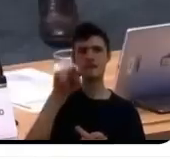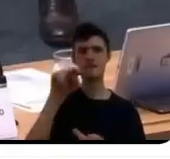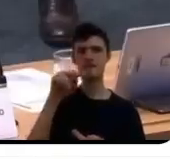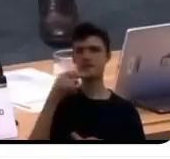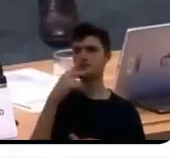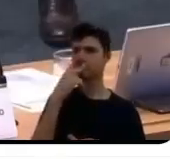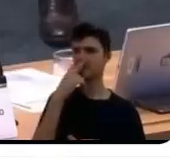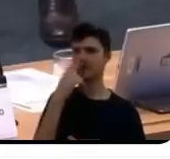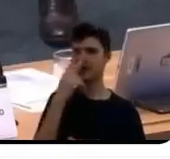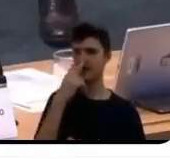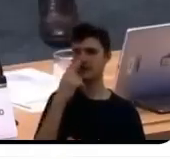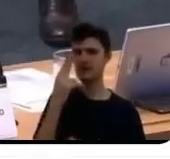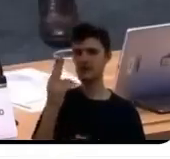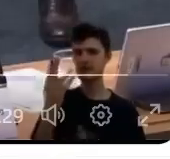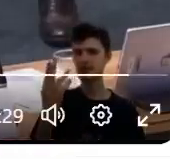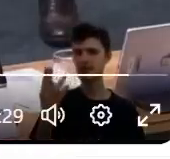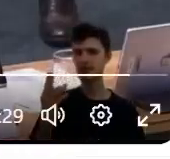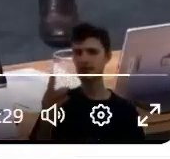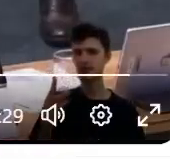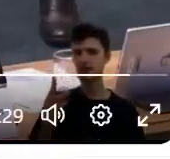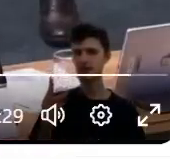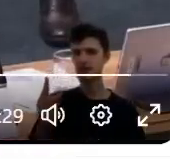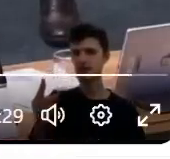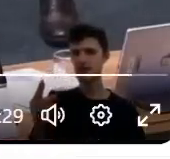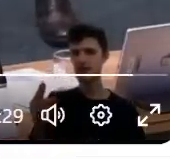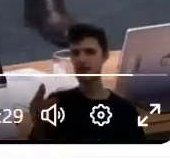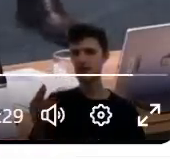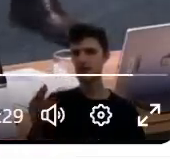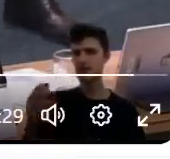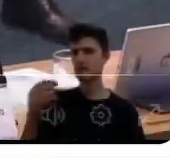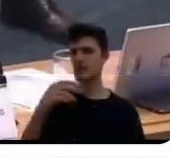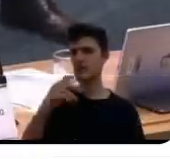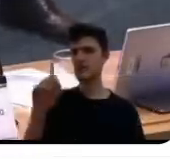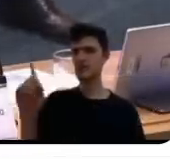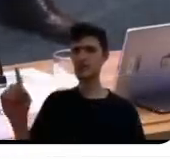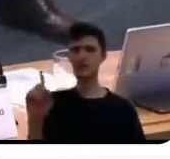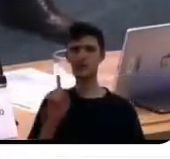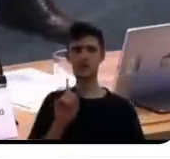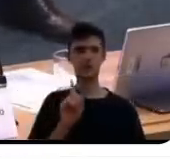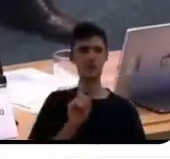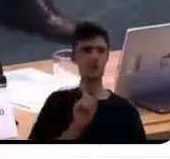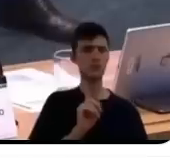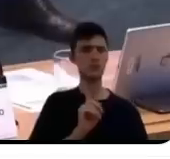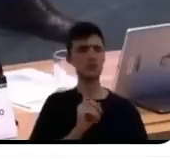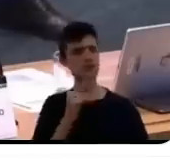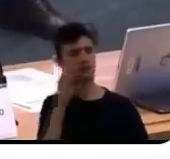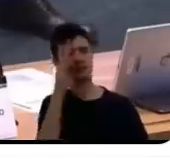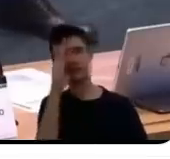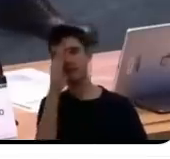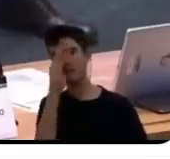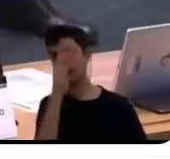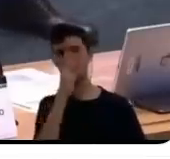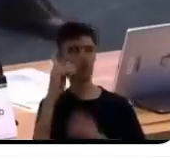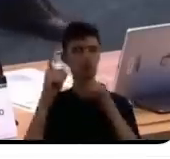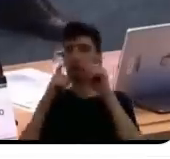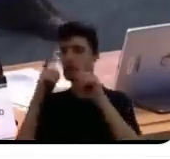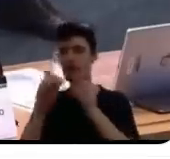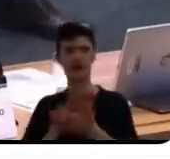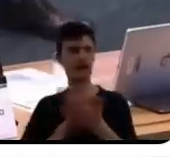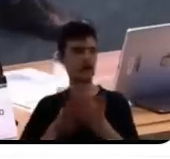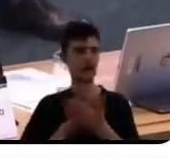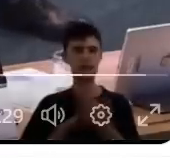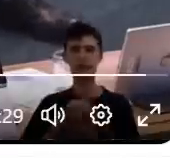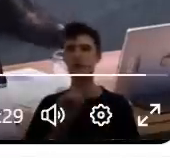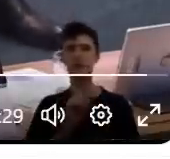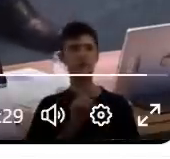um mestre de obras andando cirúrgicos contraída sem preocupações fazendo